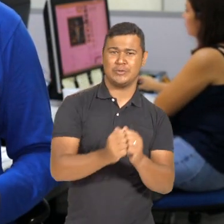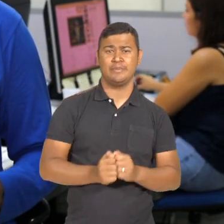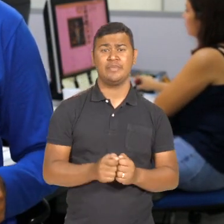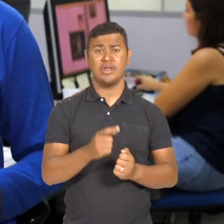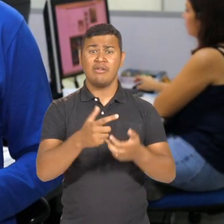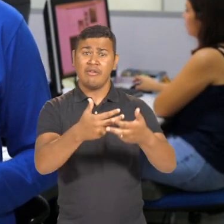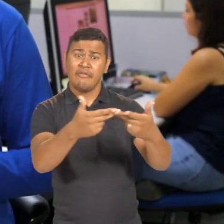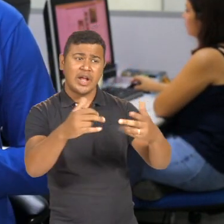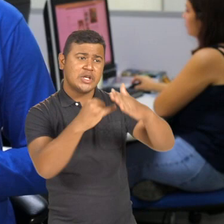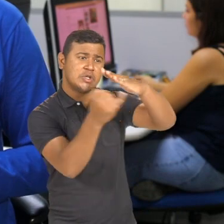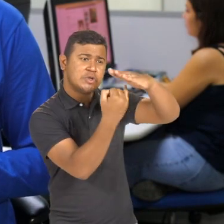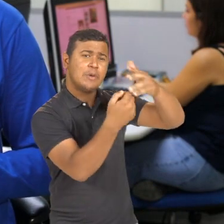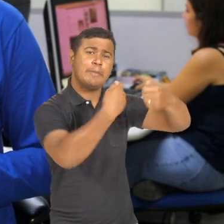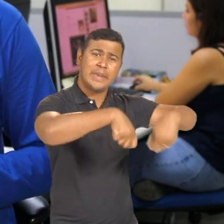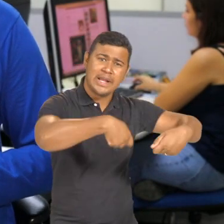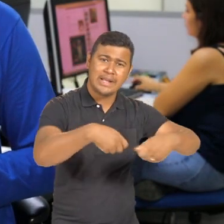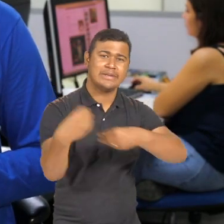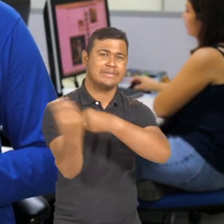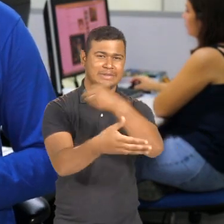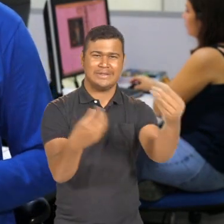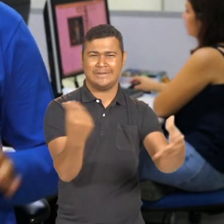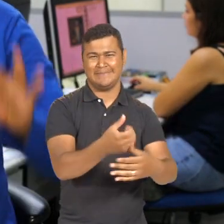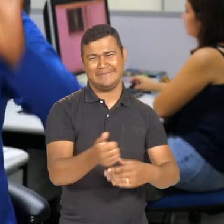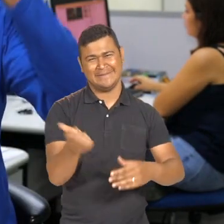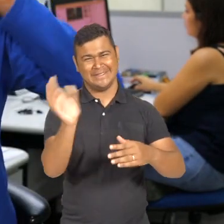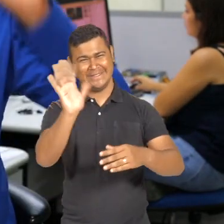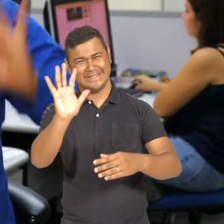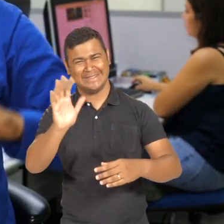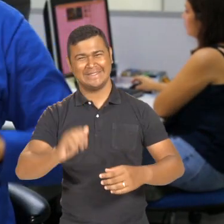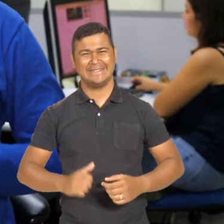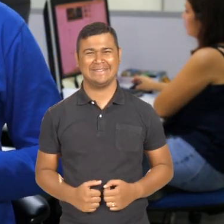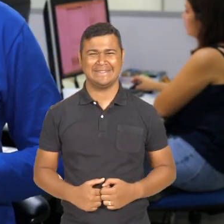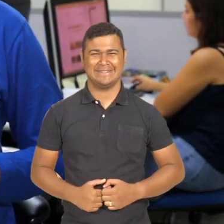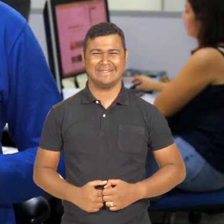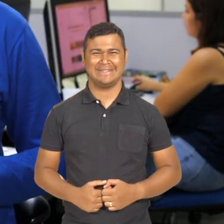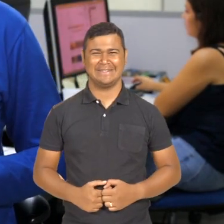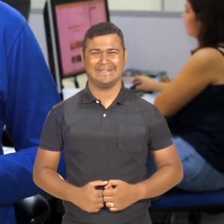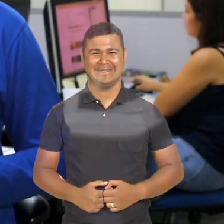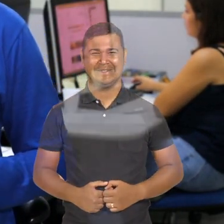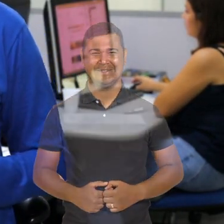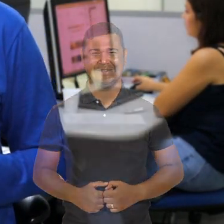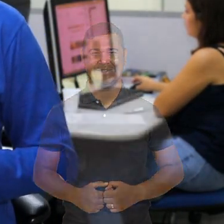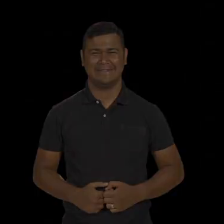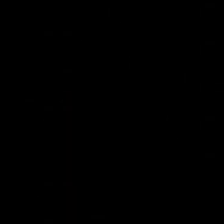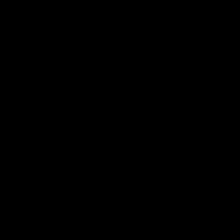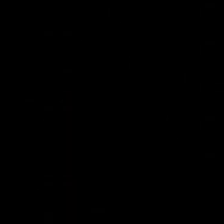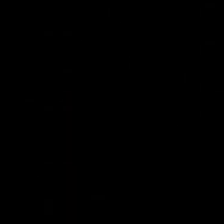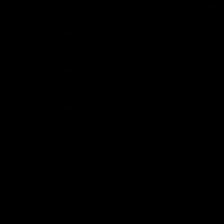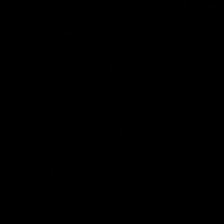instituições sociais aqui da região. Até mais e um feliz 2020!